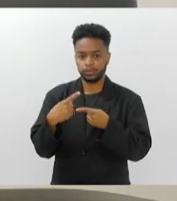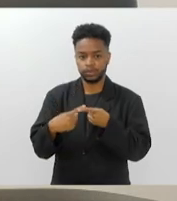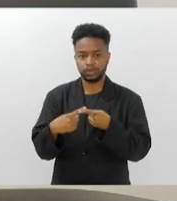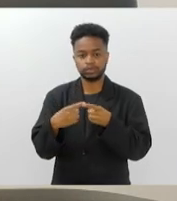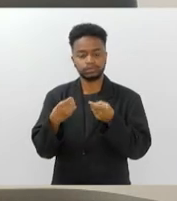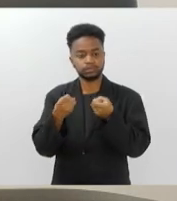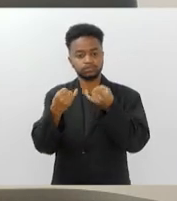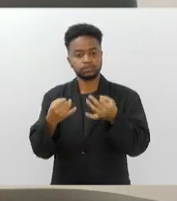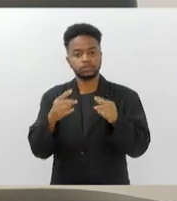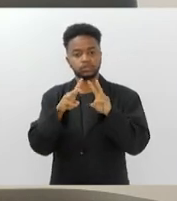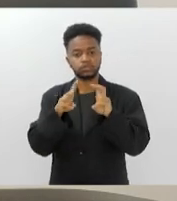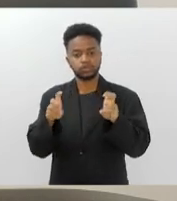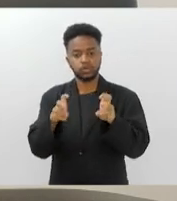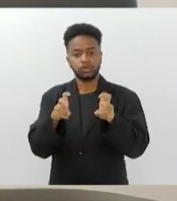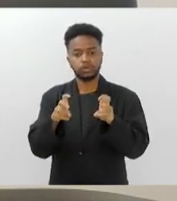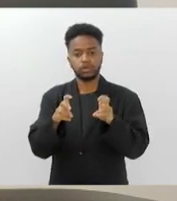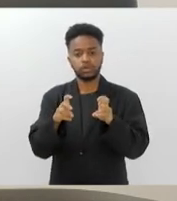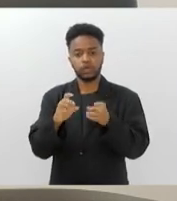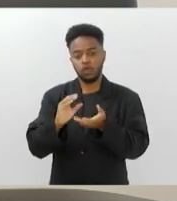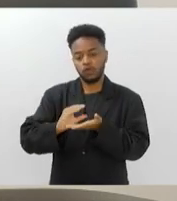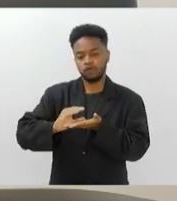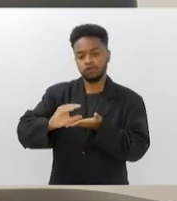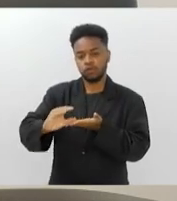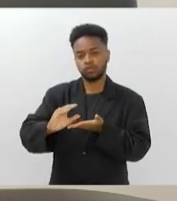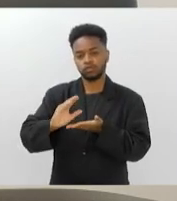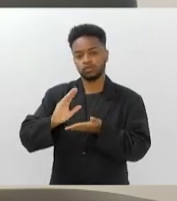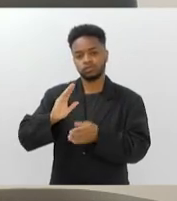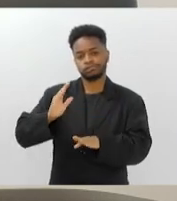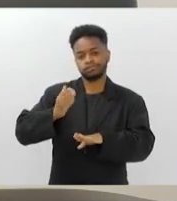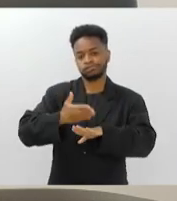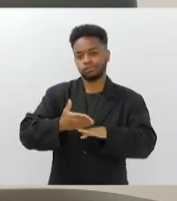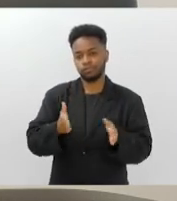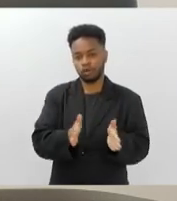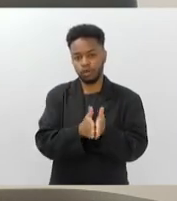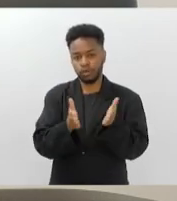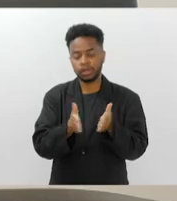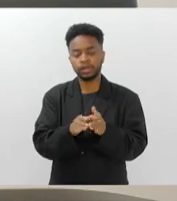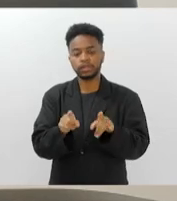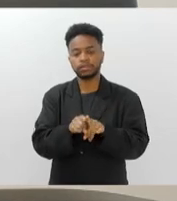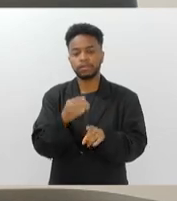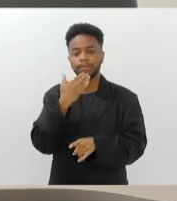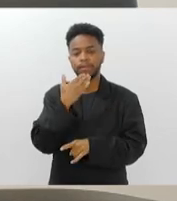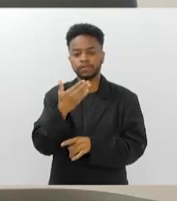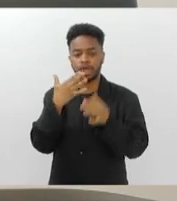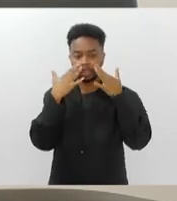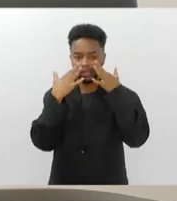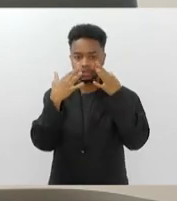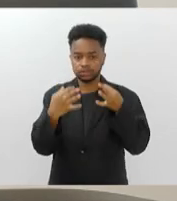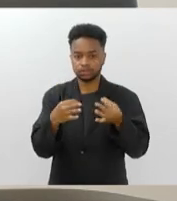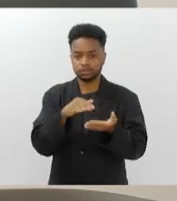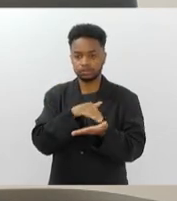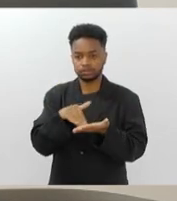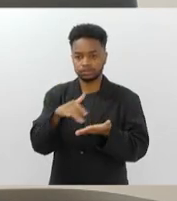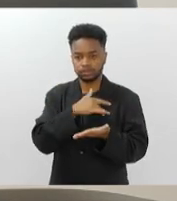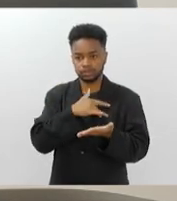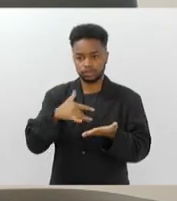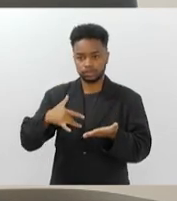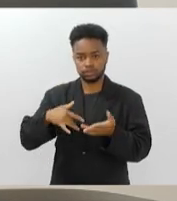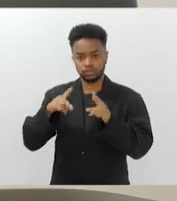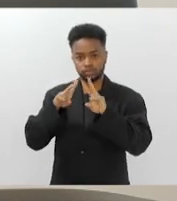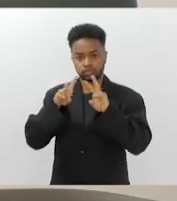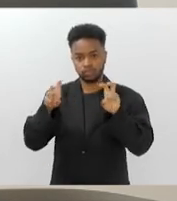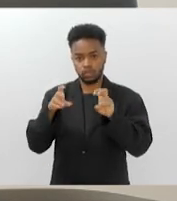fundo de combate à pobreza pedindo mais uma vez aqui atenção da Secretaria de Saúde eh nessa